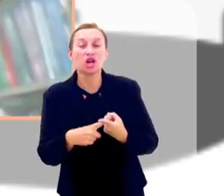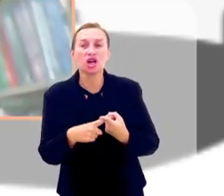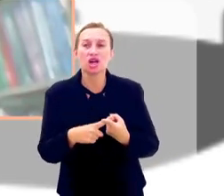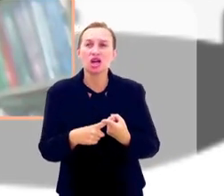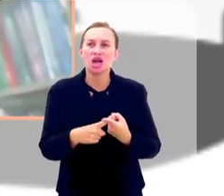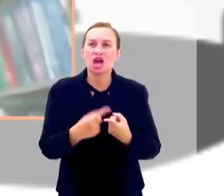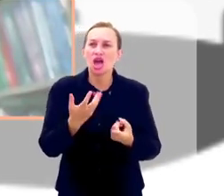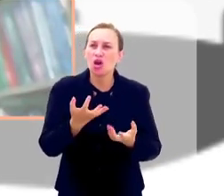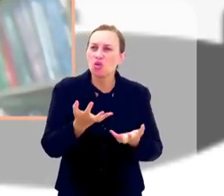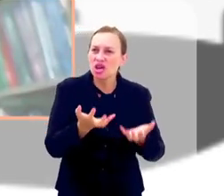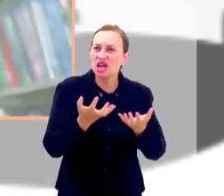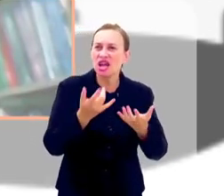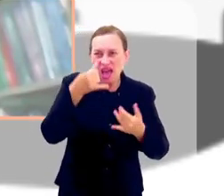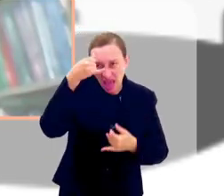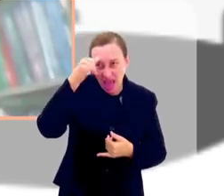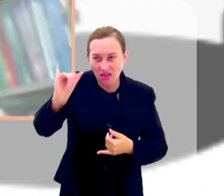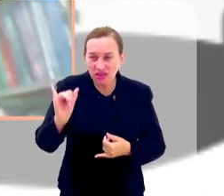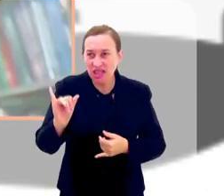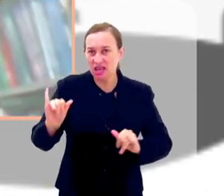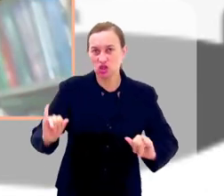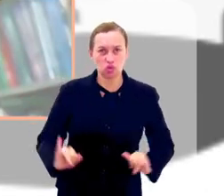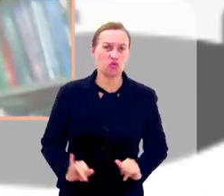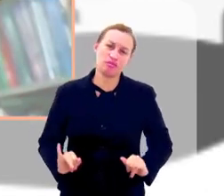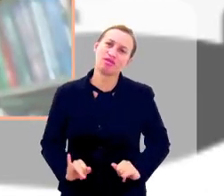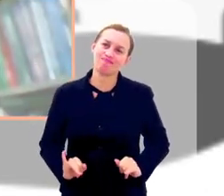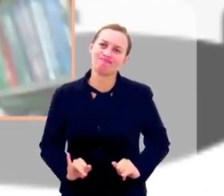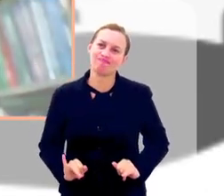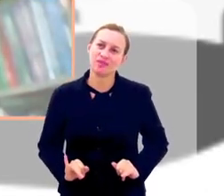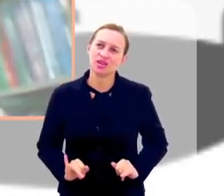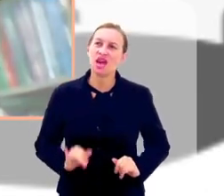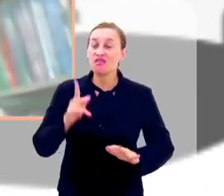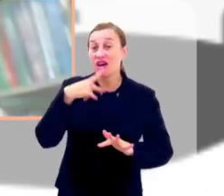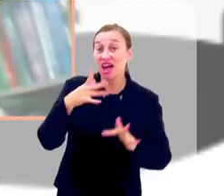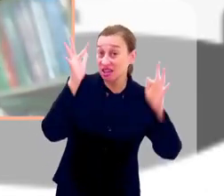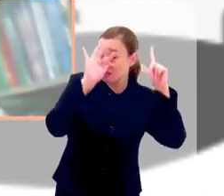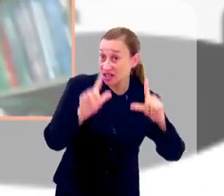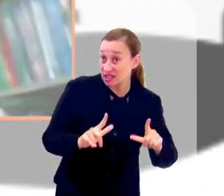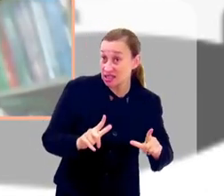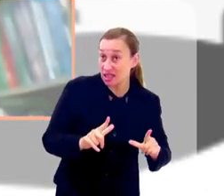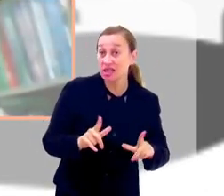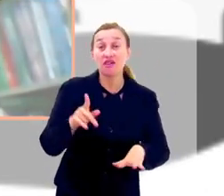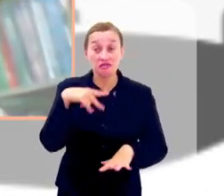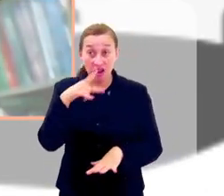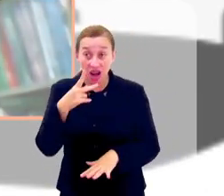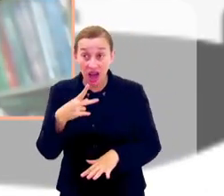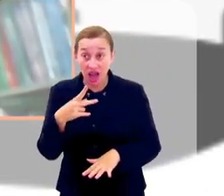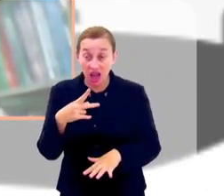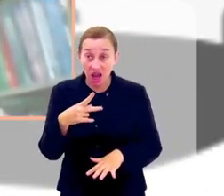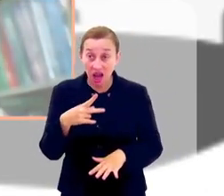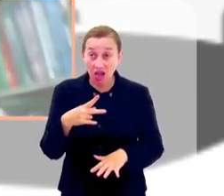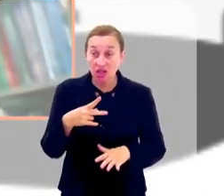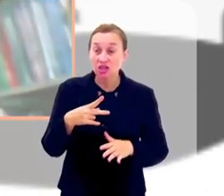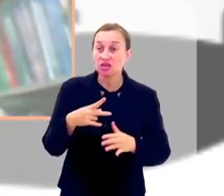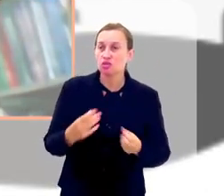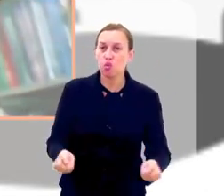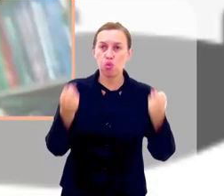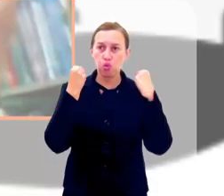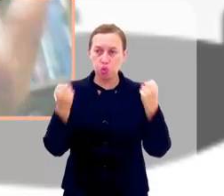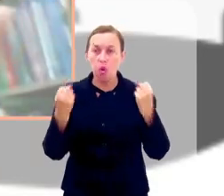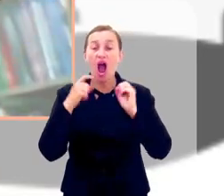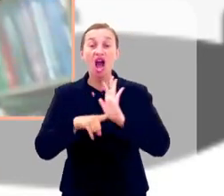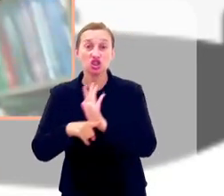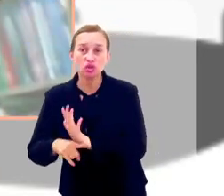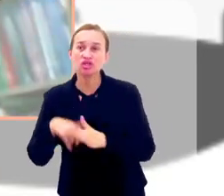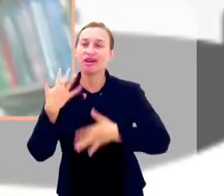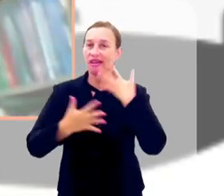porque não adianta eu querer evitar sofrimento. Então, falar de felicidade é falar que o exercício físico ajuda